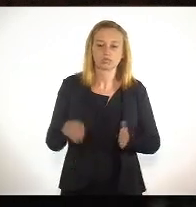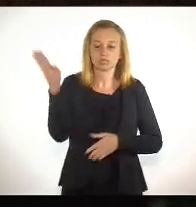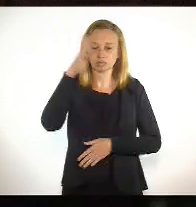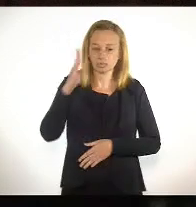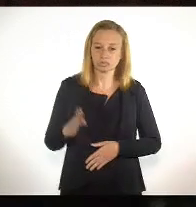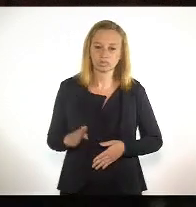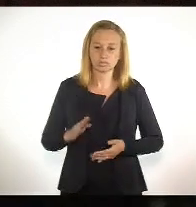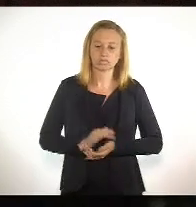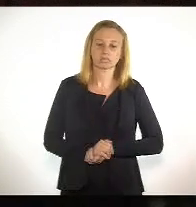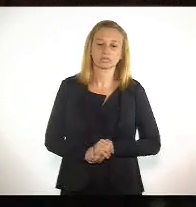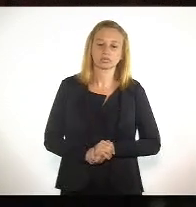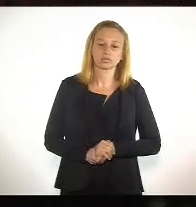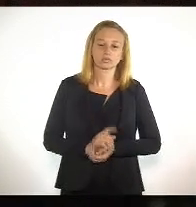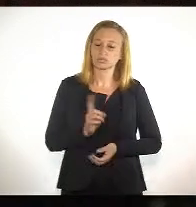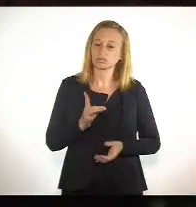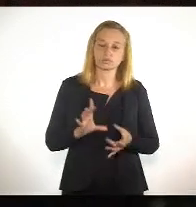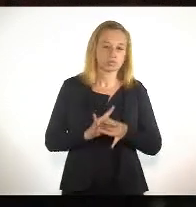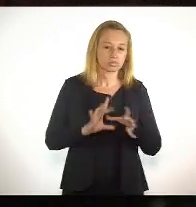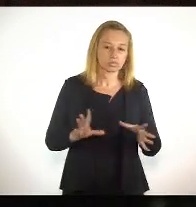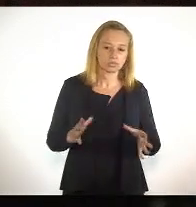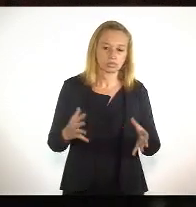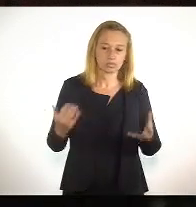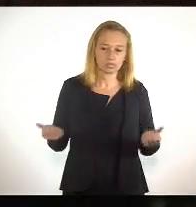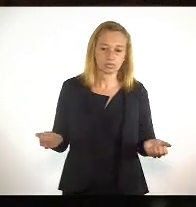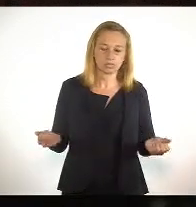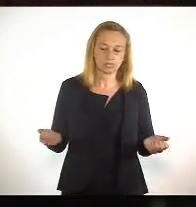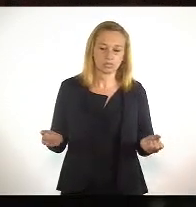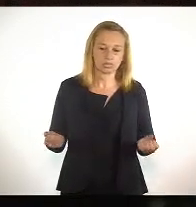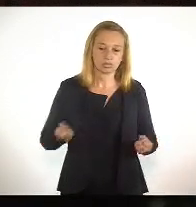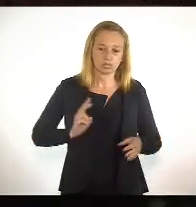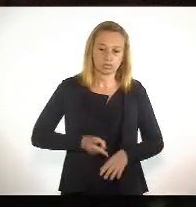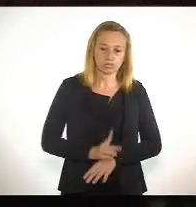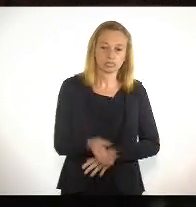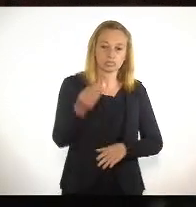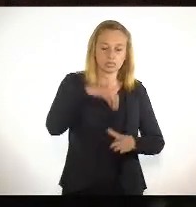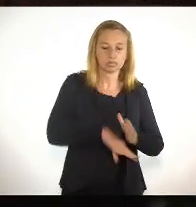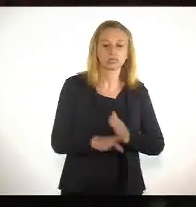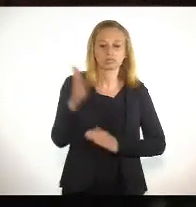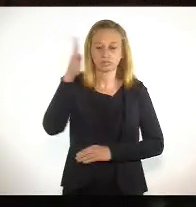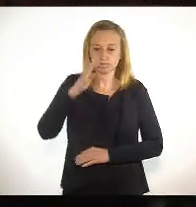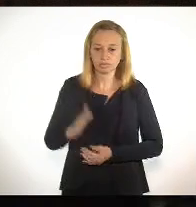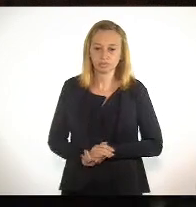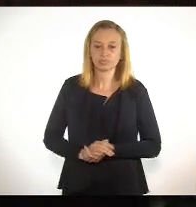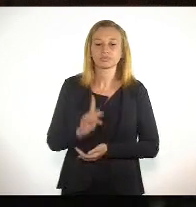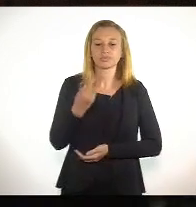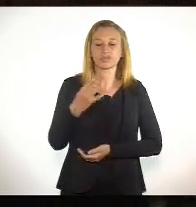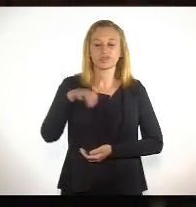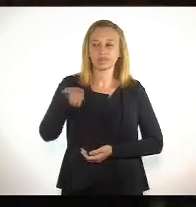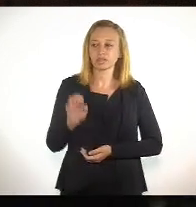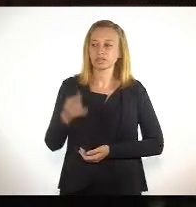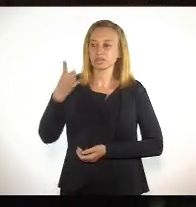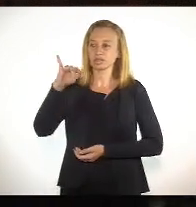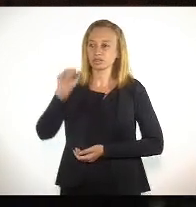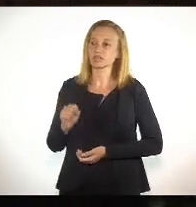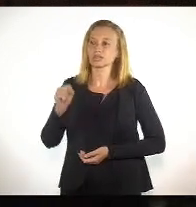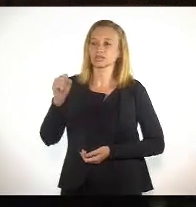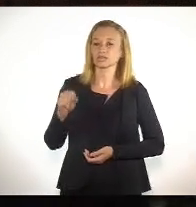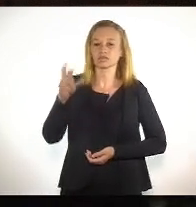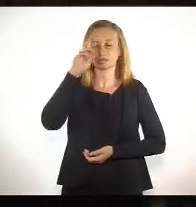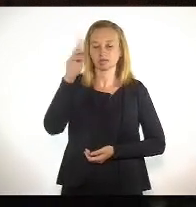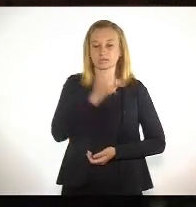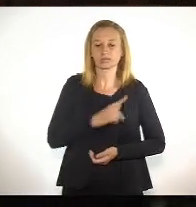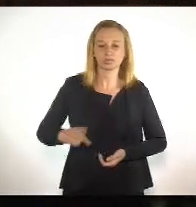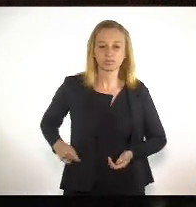não deixar desintegrar o nosso território. Henrique Dias, senhora presidente, teve